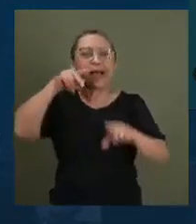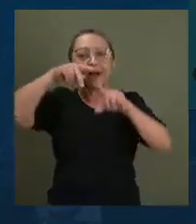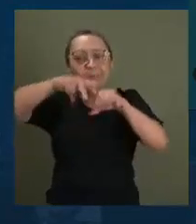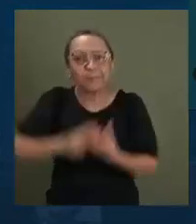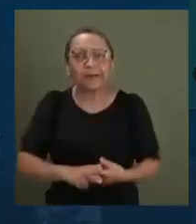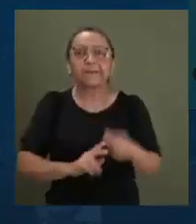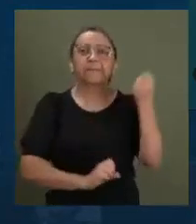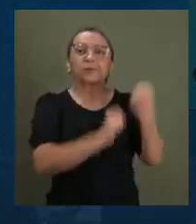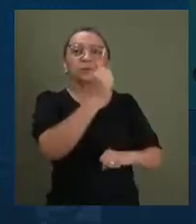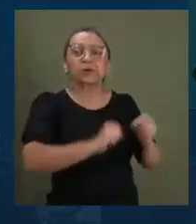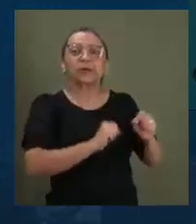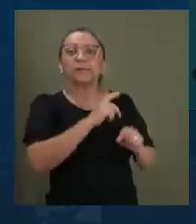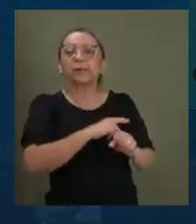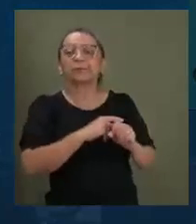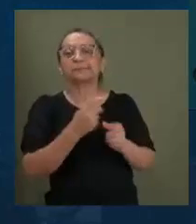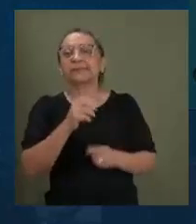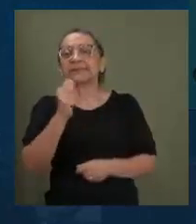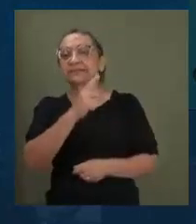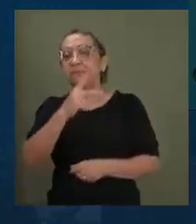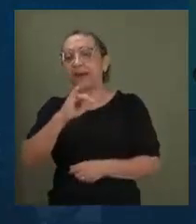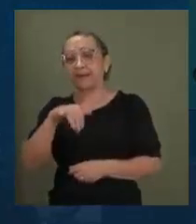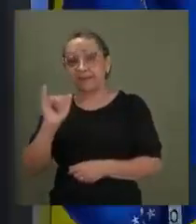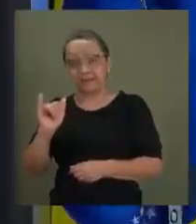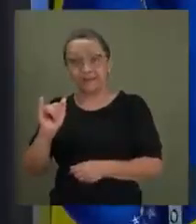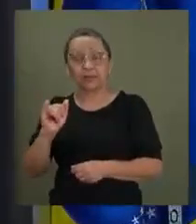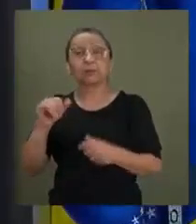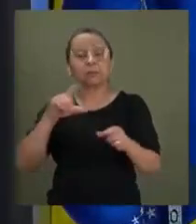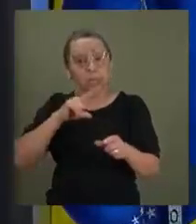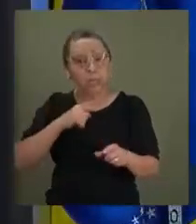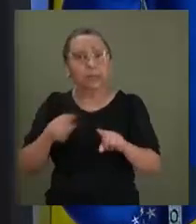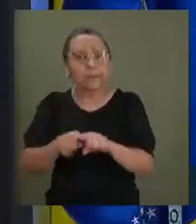proteína spike naturalmente. Então, e tem um estudo